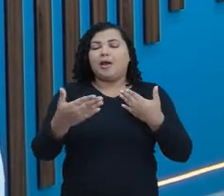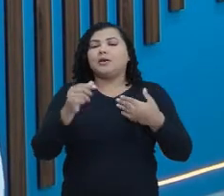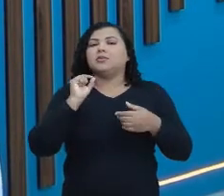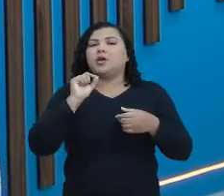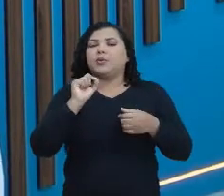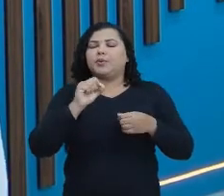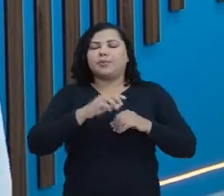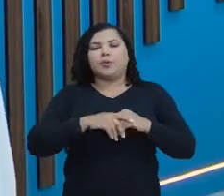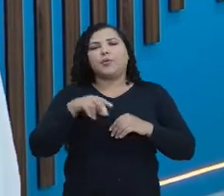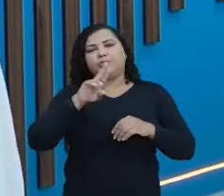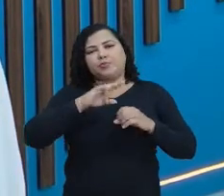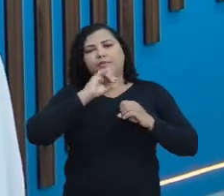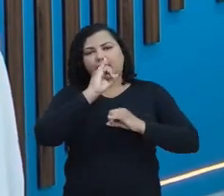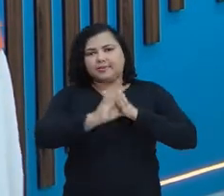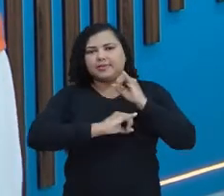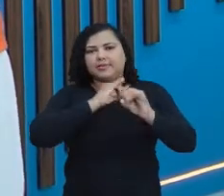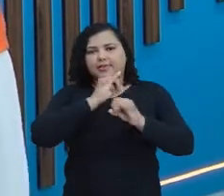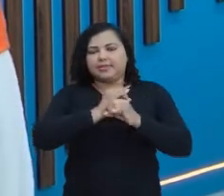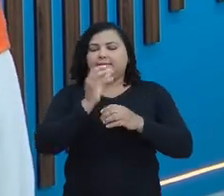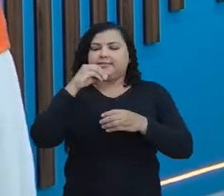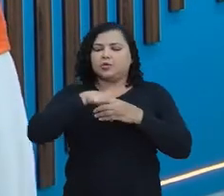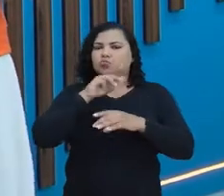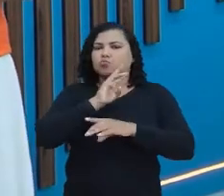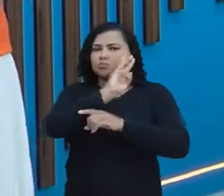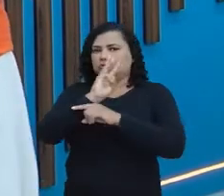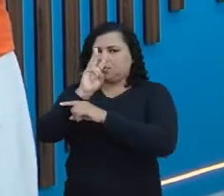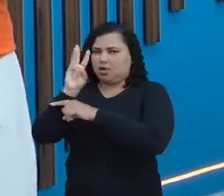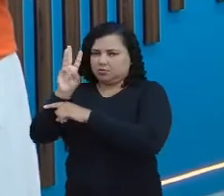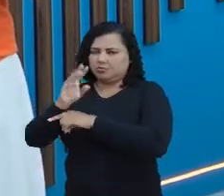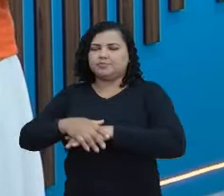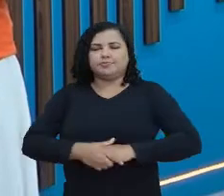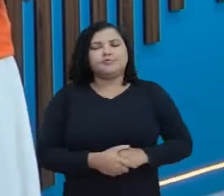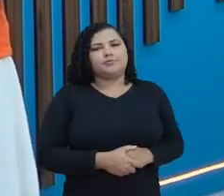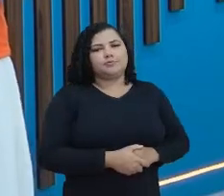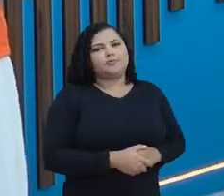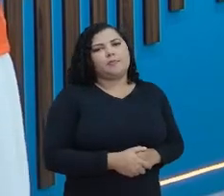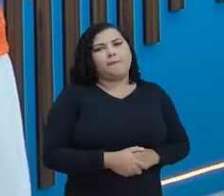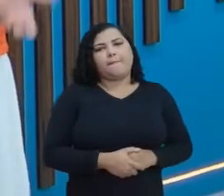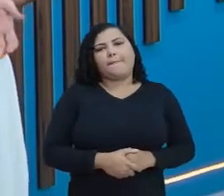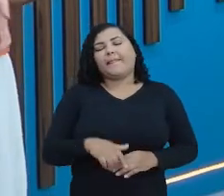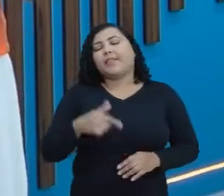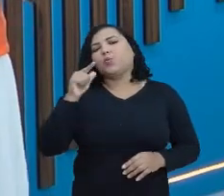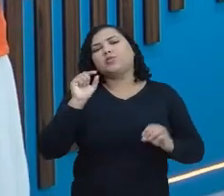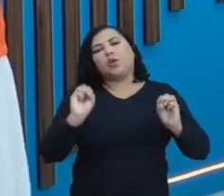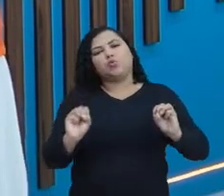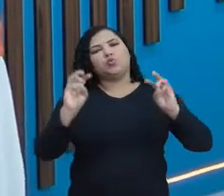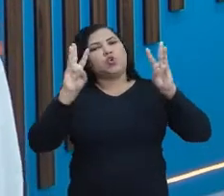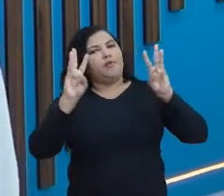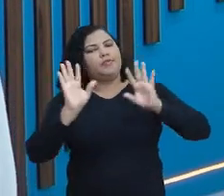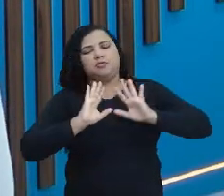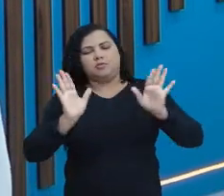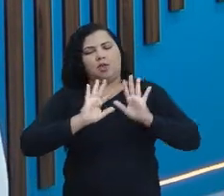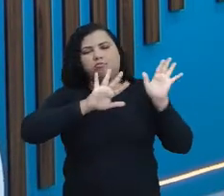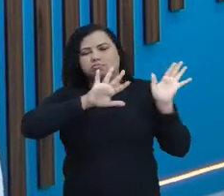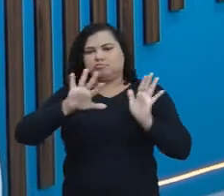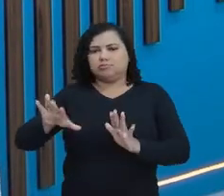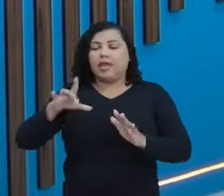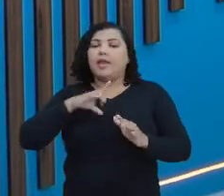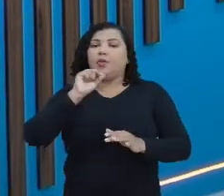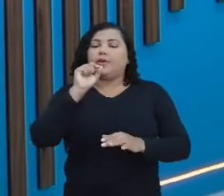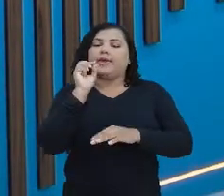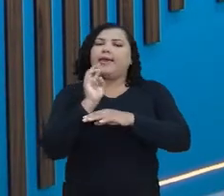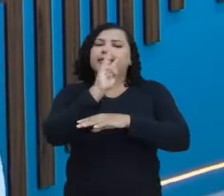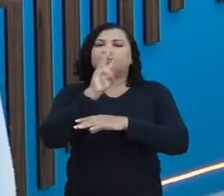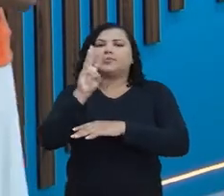online no site. Usando, assim, não tinha um software, era um endereço